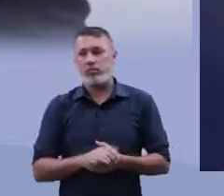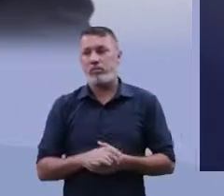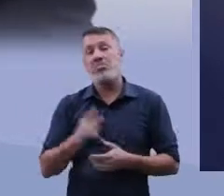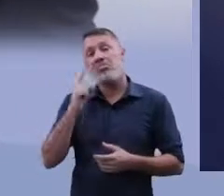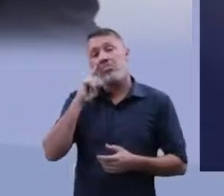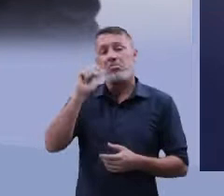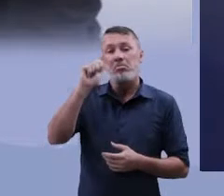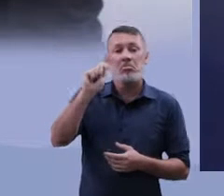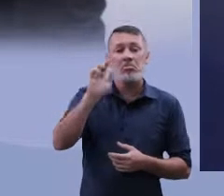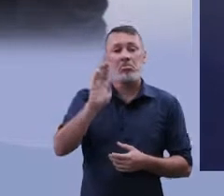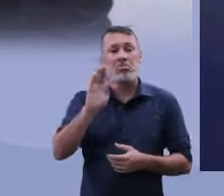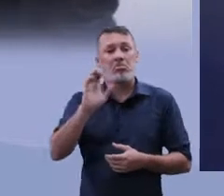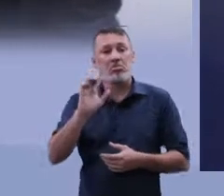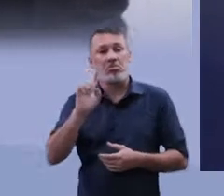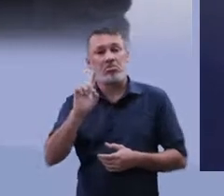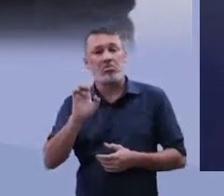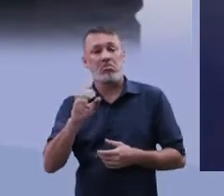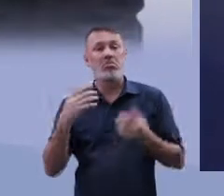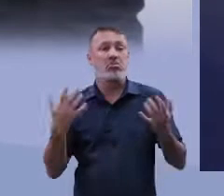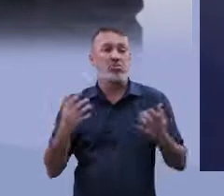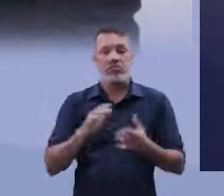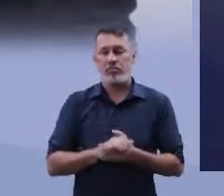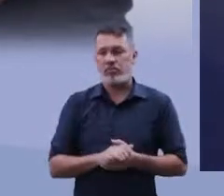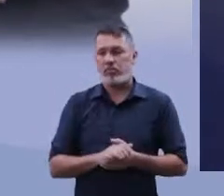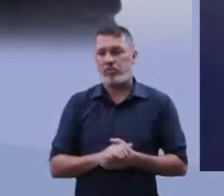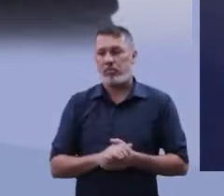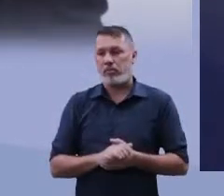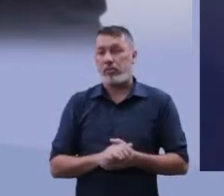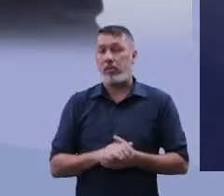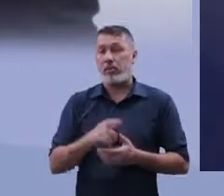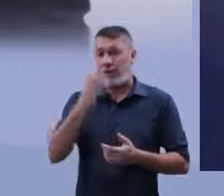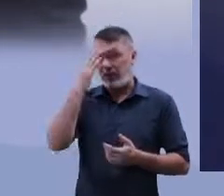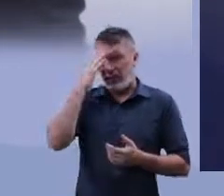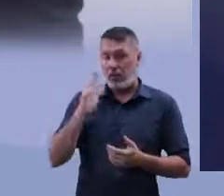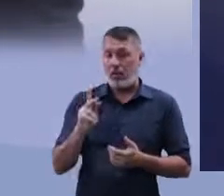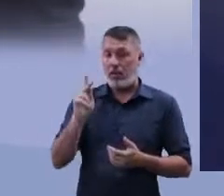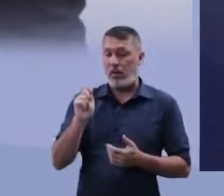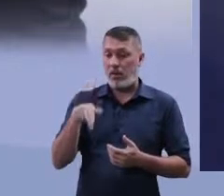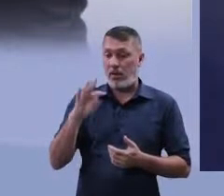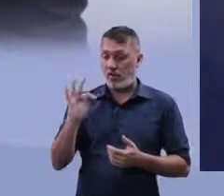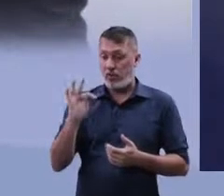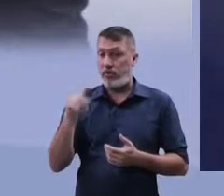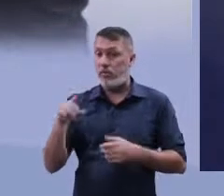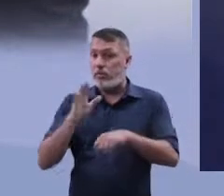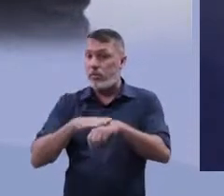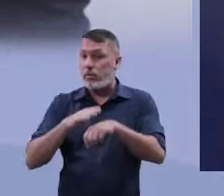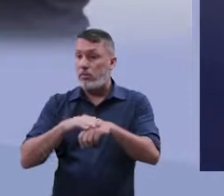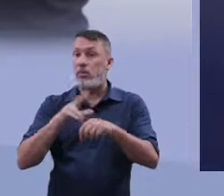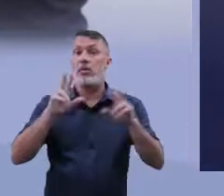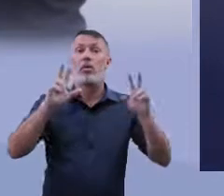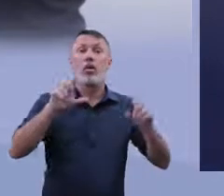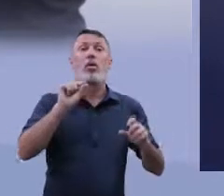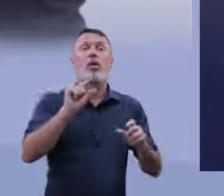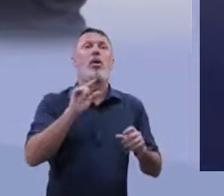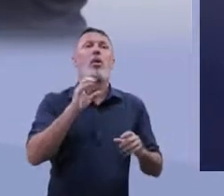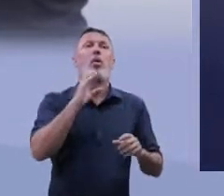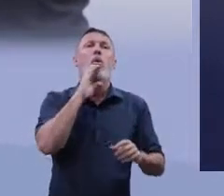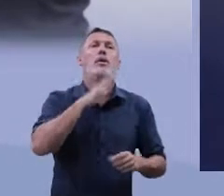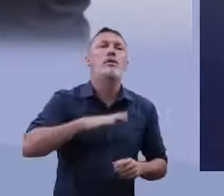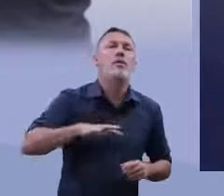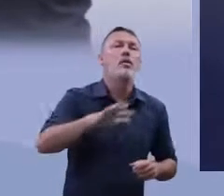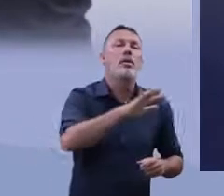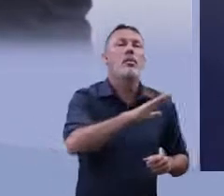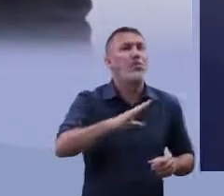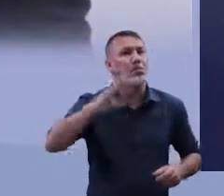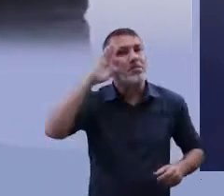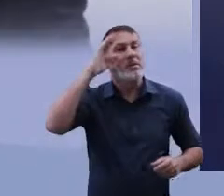Você marcaria A, B, C, D ou E. Aí quando Kant está falando então sobre aquela questão de quem regula o